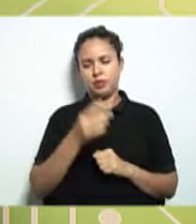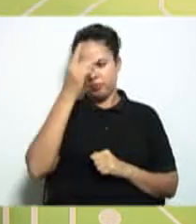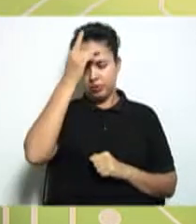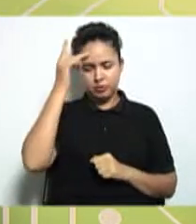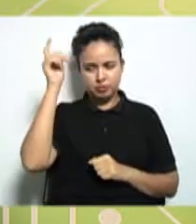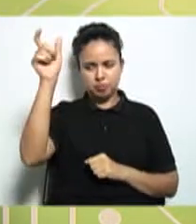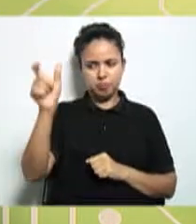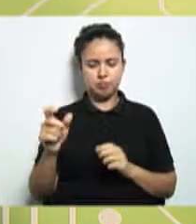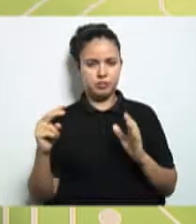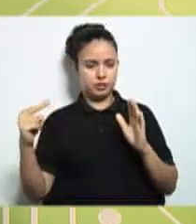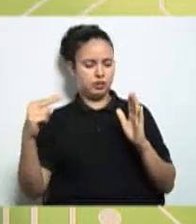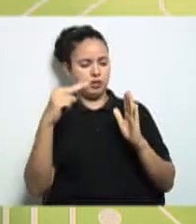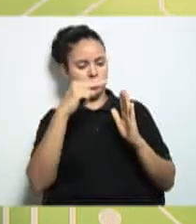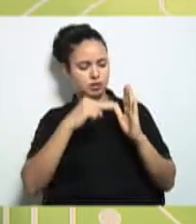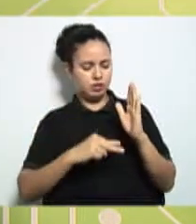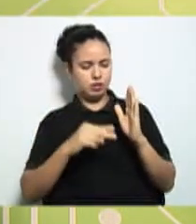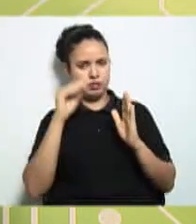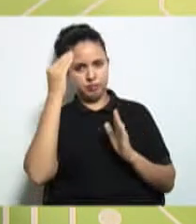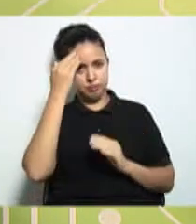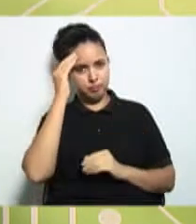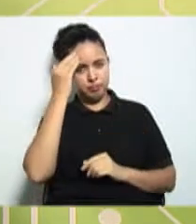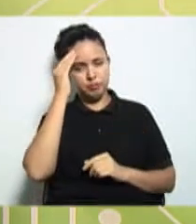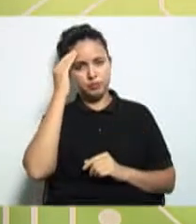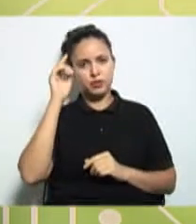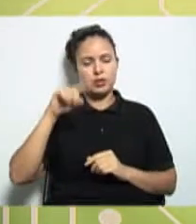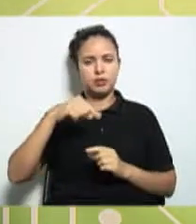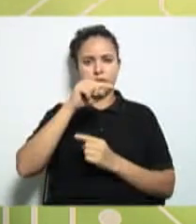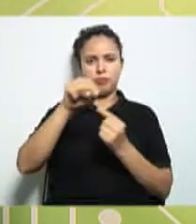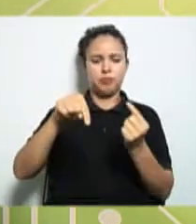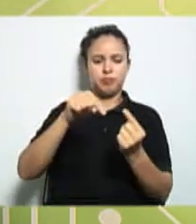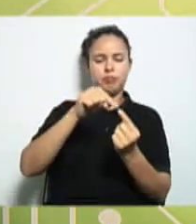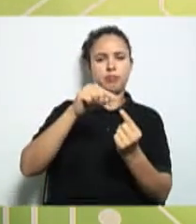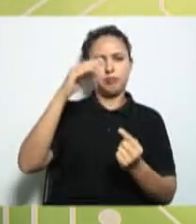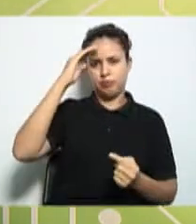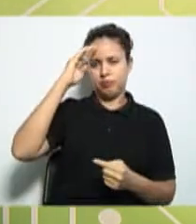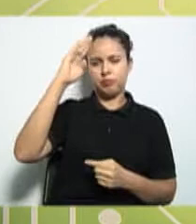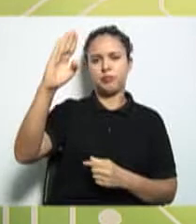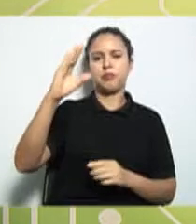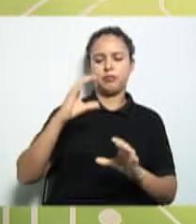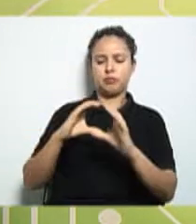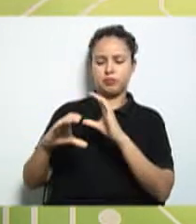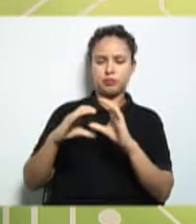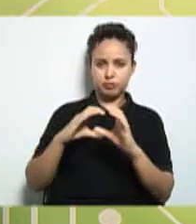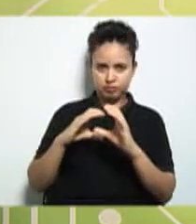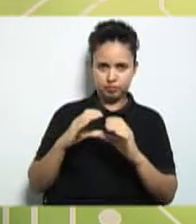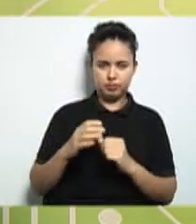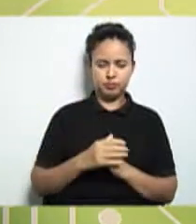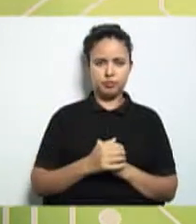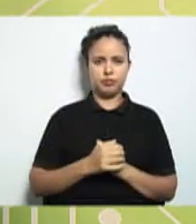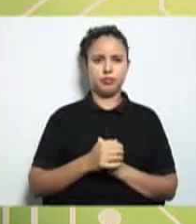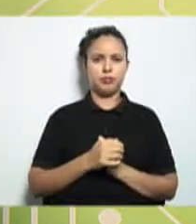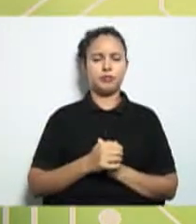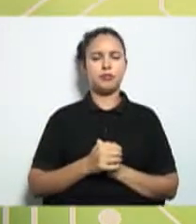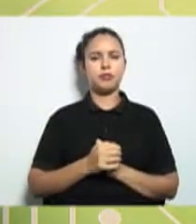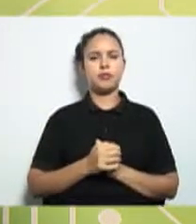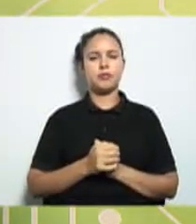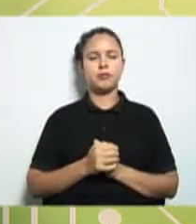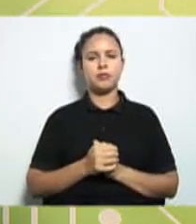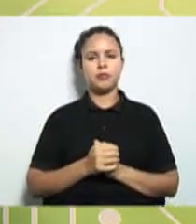lê te entenda, né? Esse daí é o objetivo principal da comunicação. E